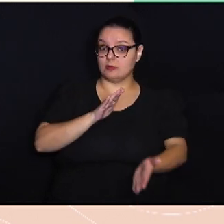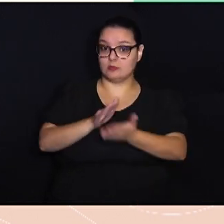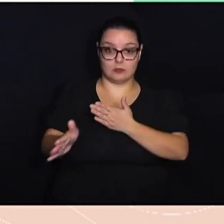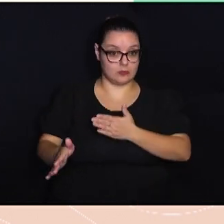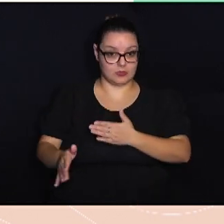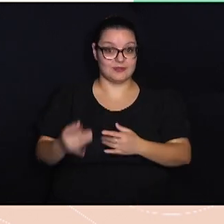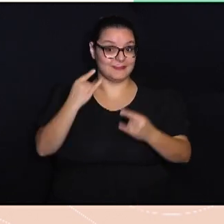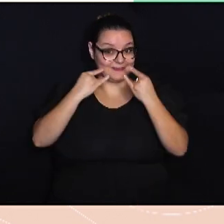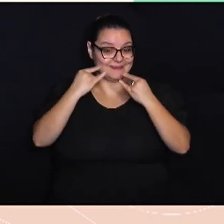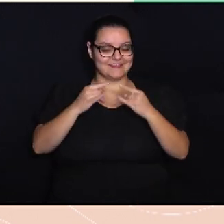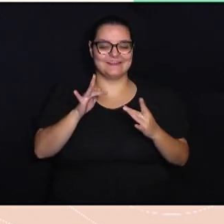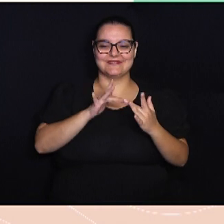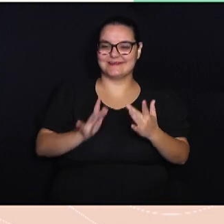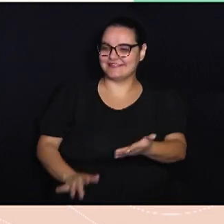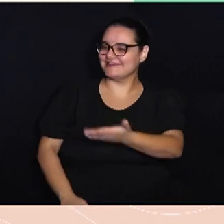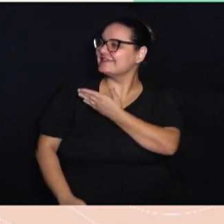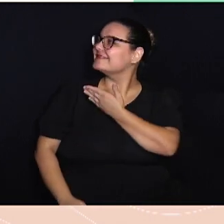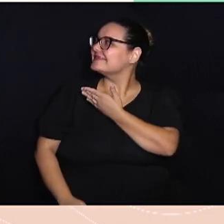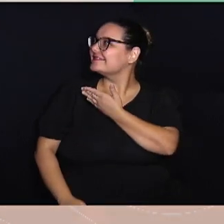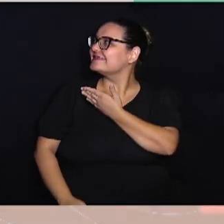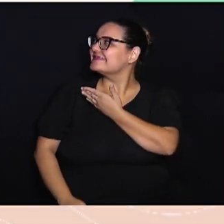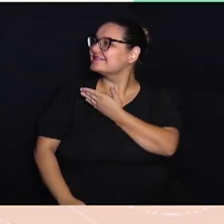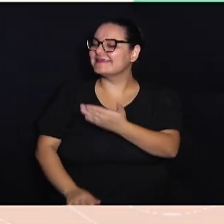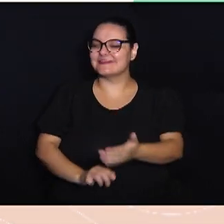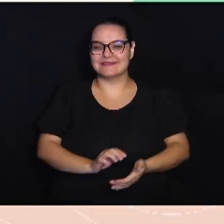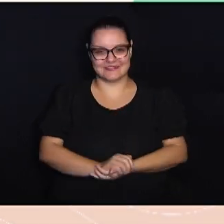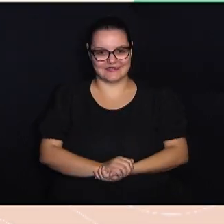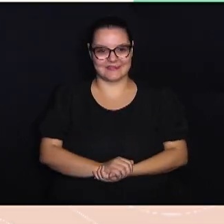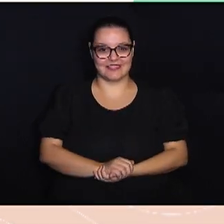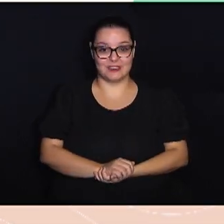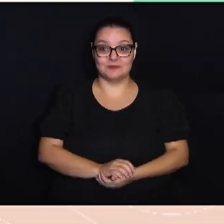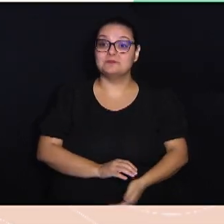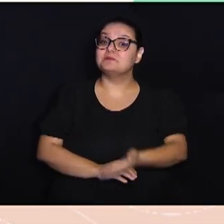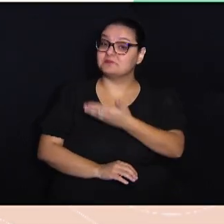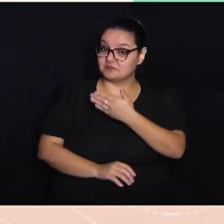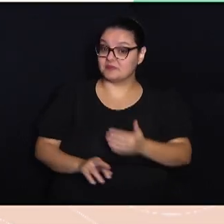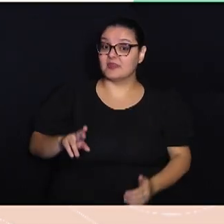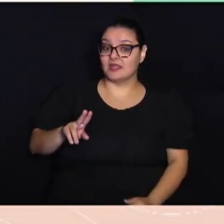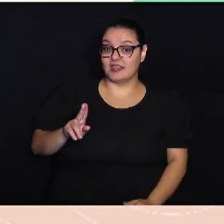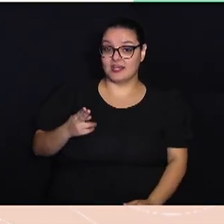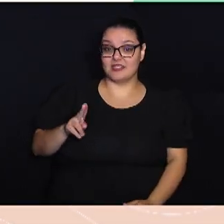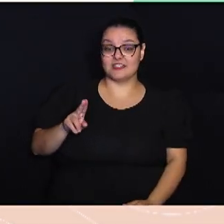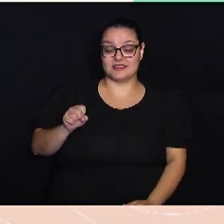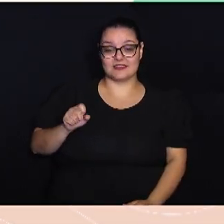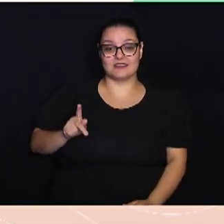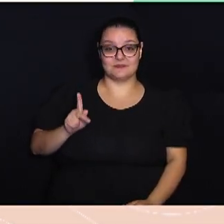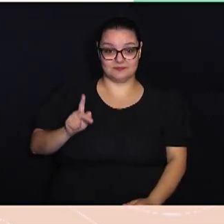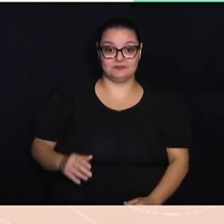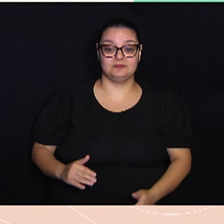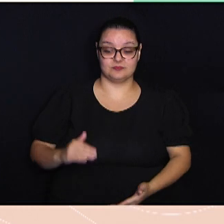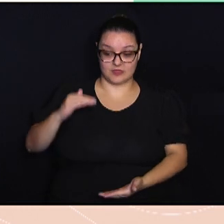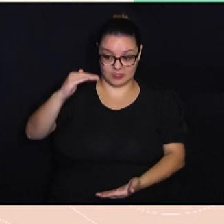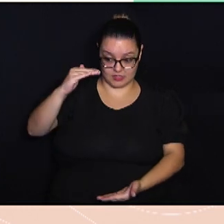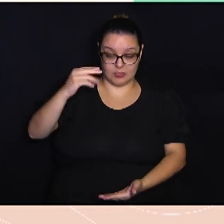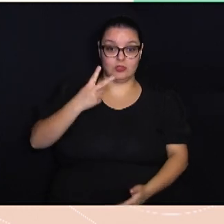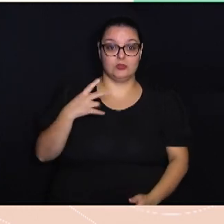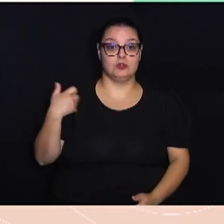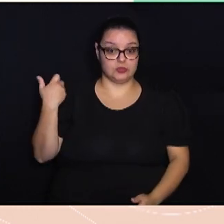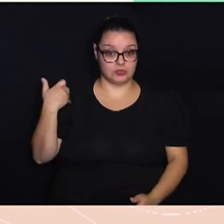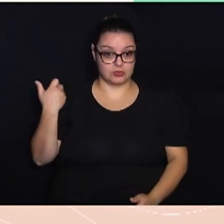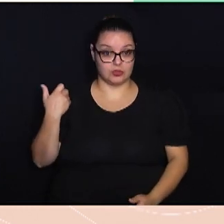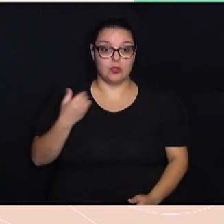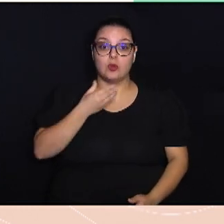mesmo quem não importa diretamente, mesmo quem não exporta diretamente, é afetado. E professor, e nessa situação é